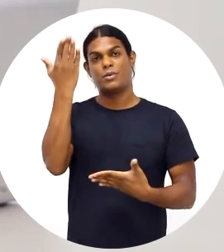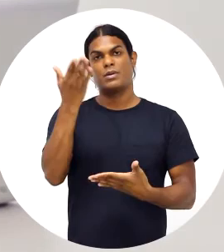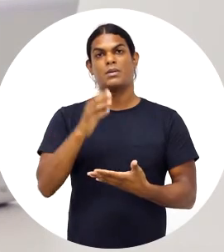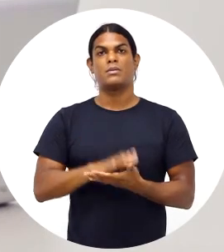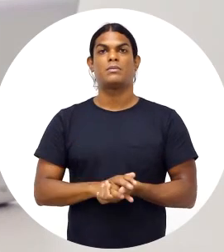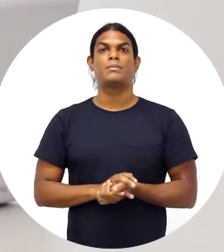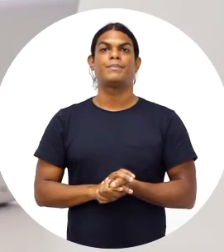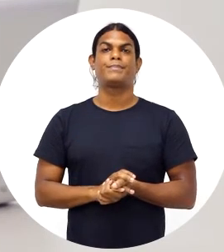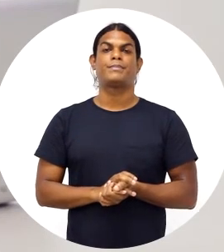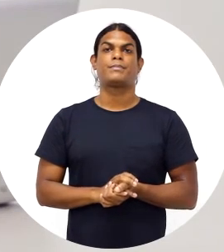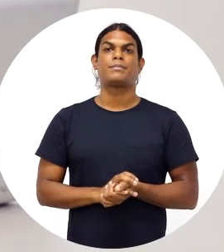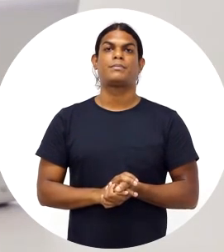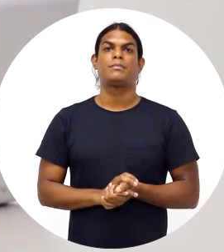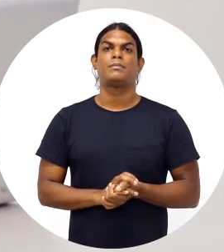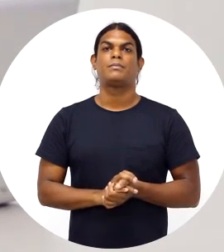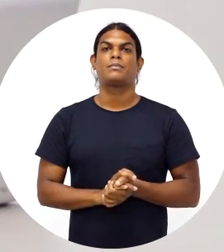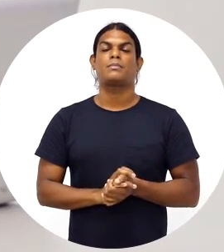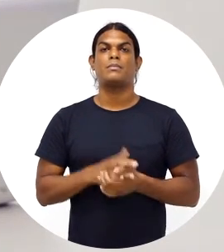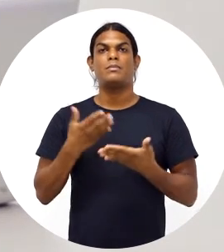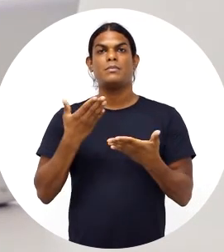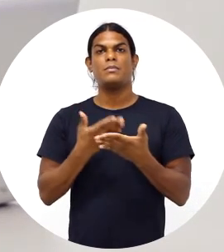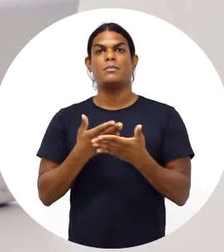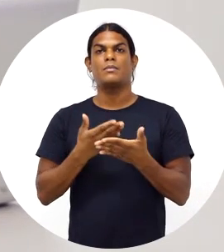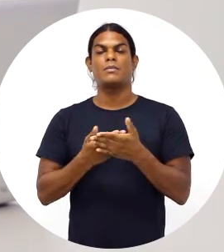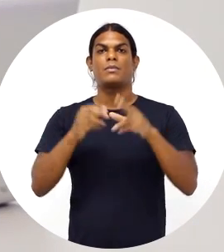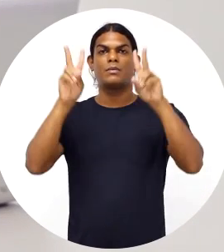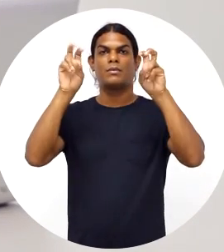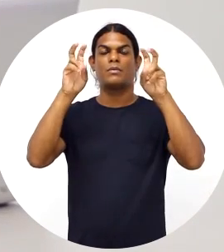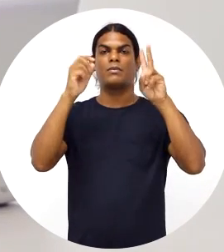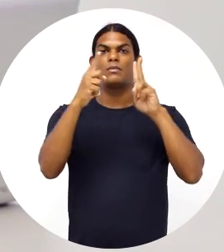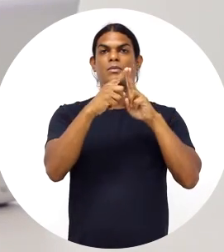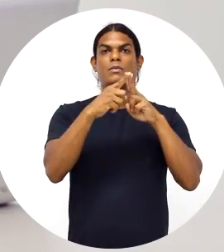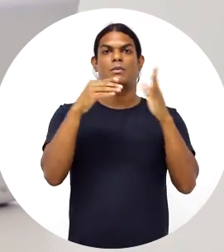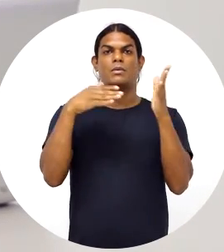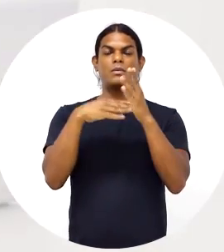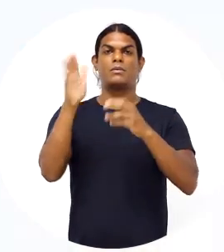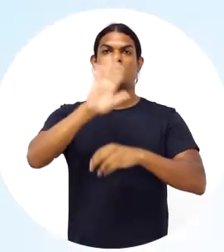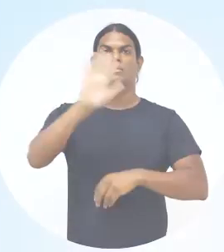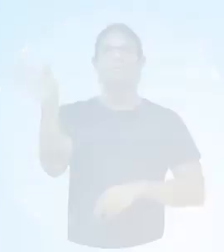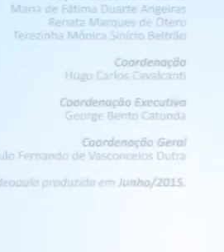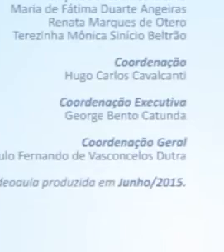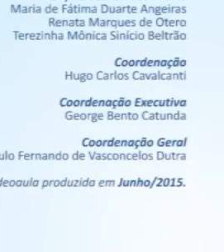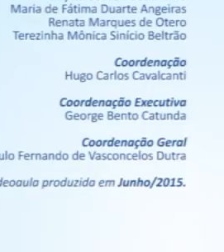marcar o nosso novo encontro para estudarmos a competência 2. Até lá!